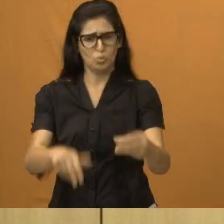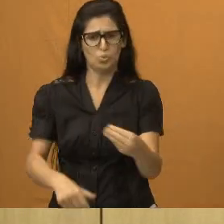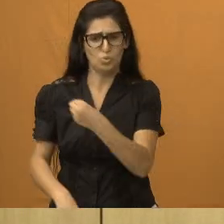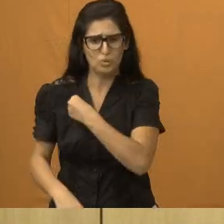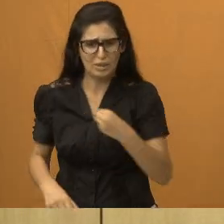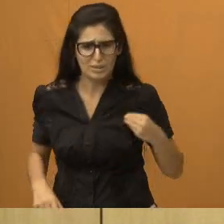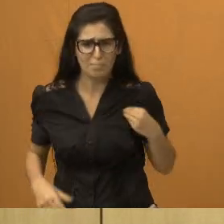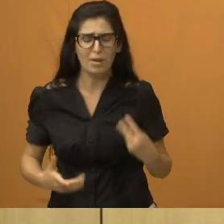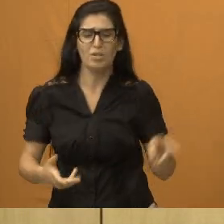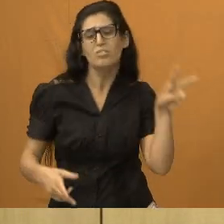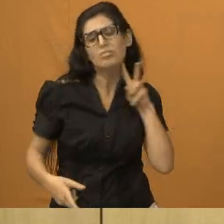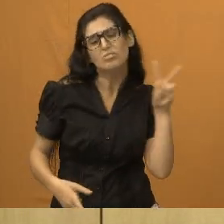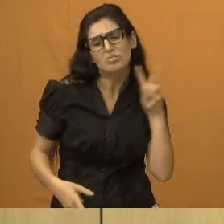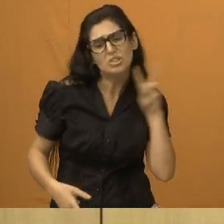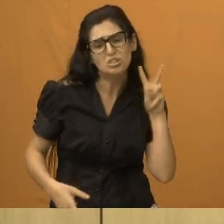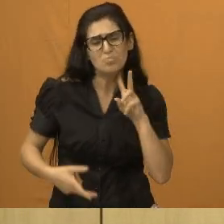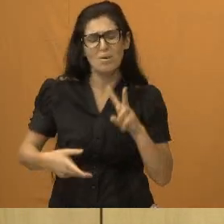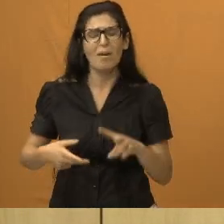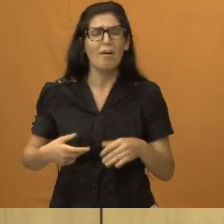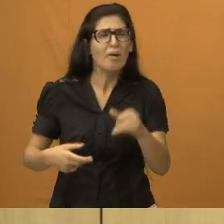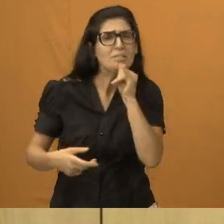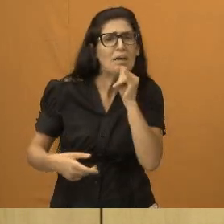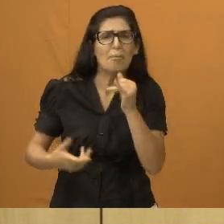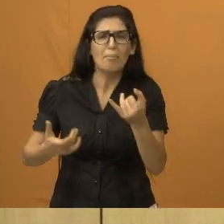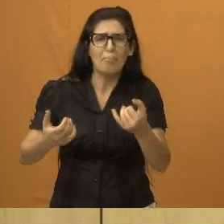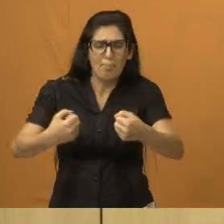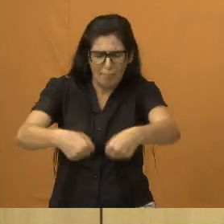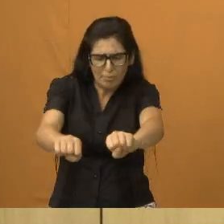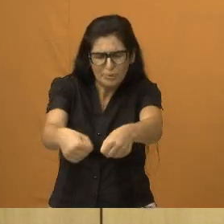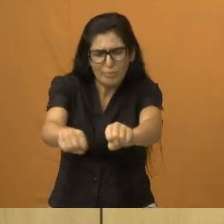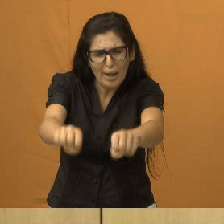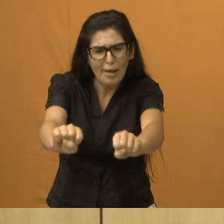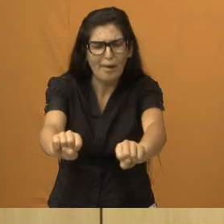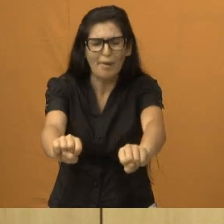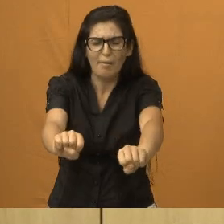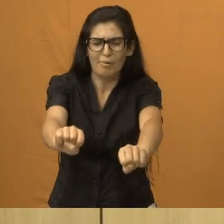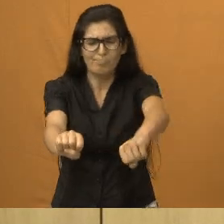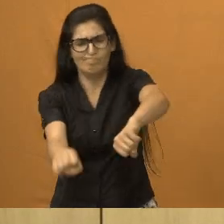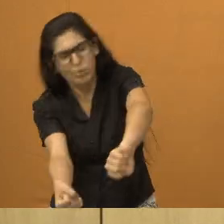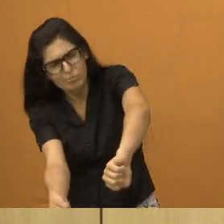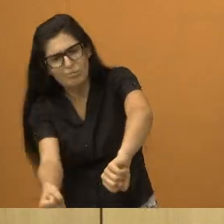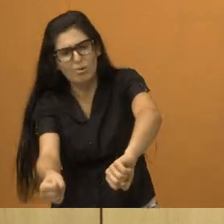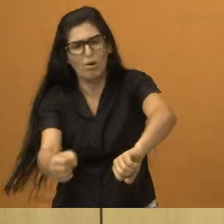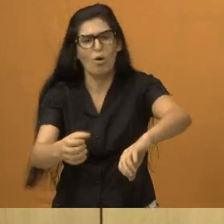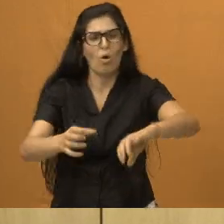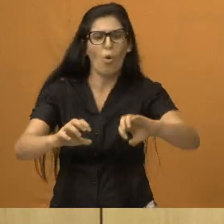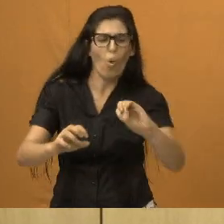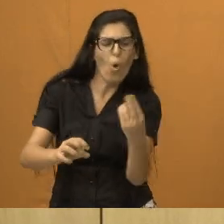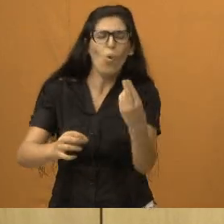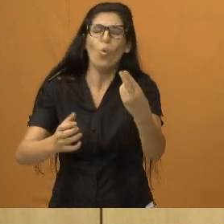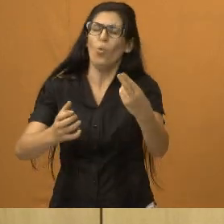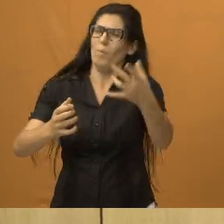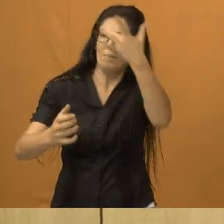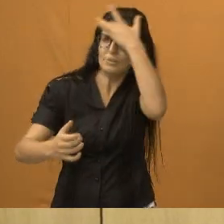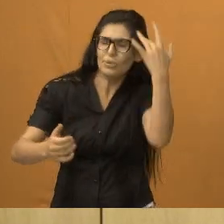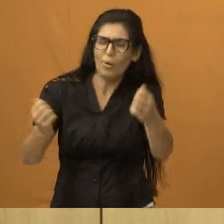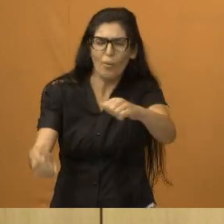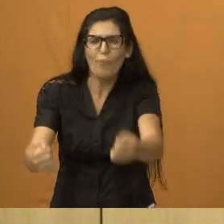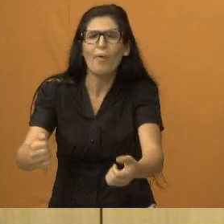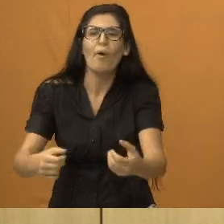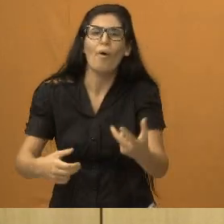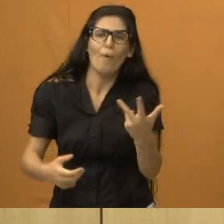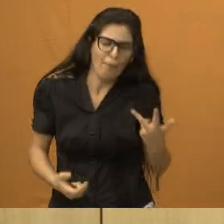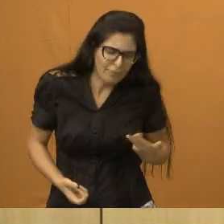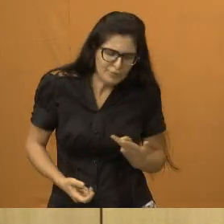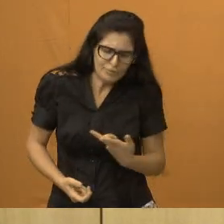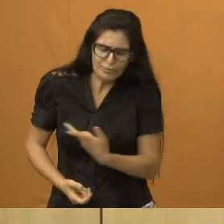vai ser vítima de trauma, então, motoqueiro que caiu de moto, que tem que botar essas órteses, prótese caríssima, cirurgia